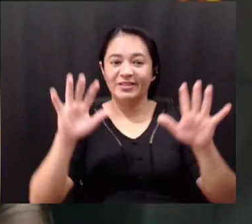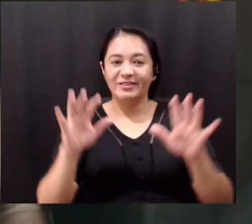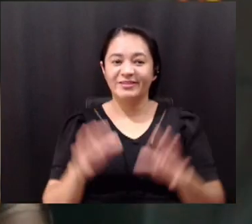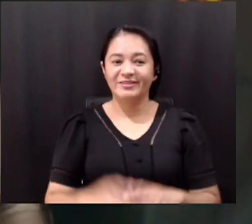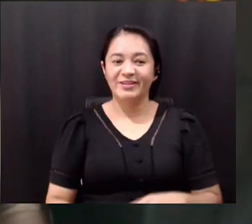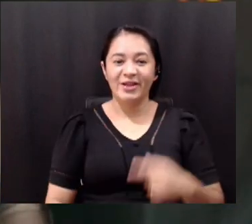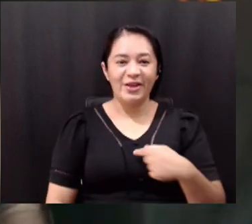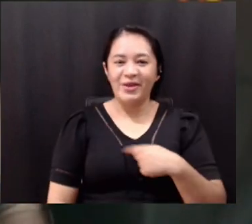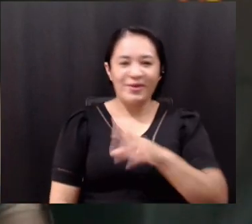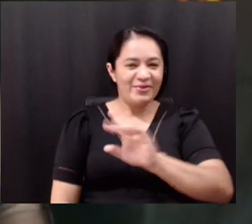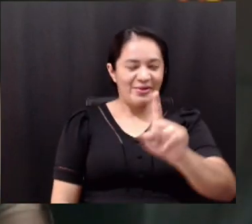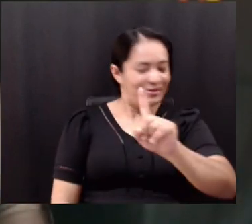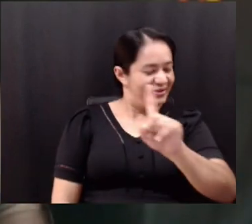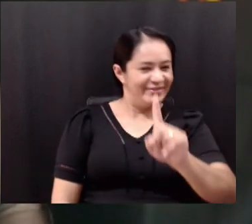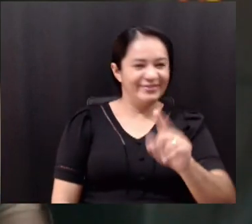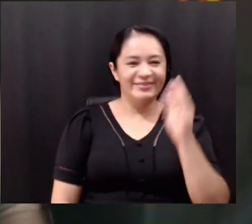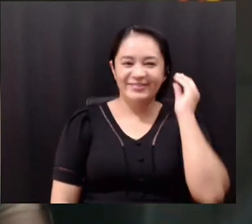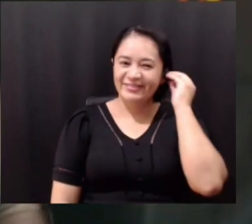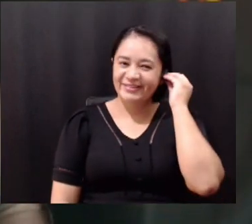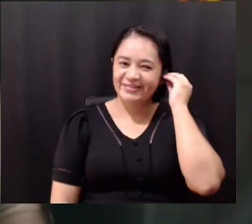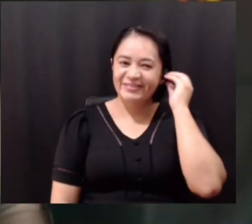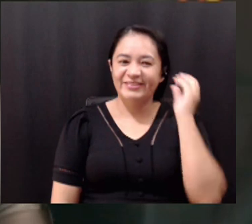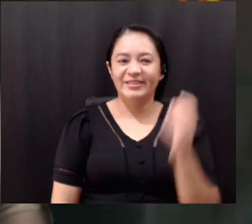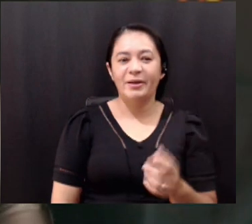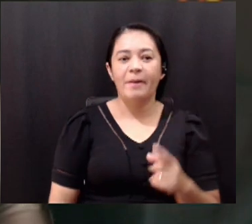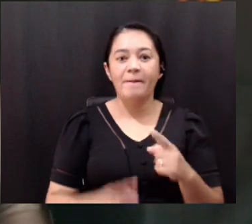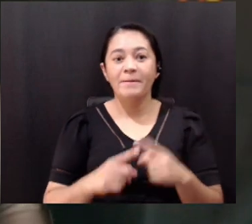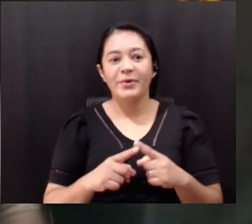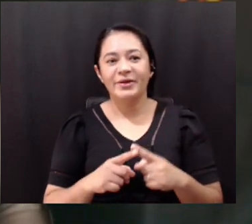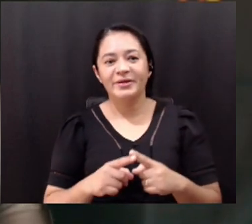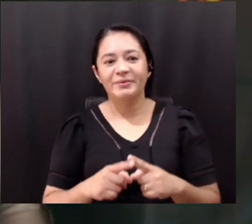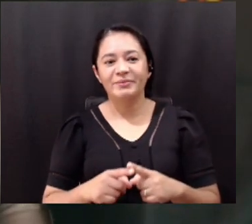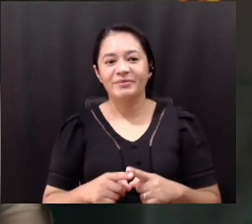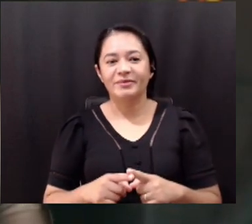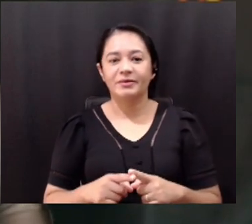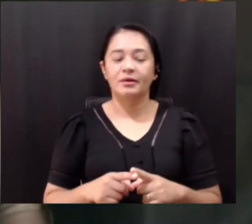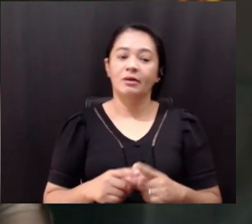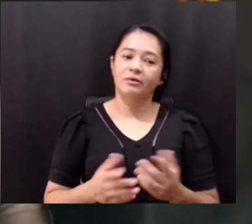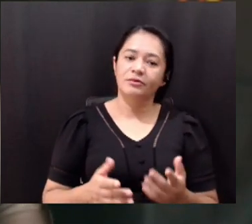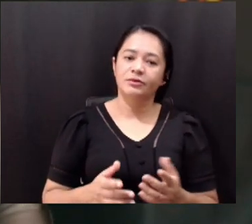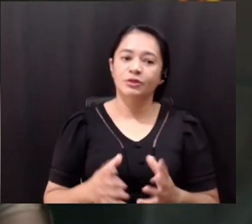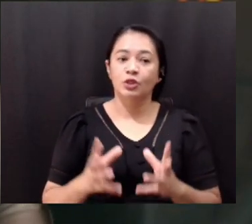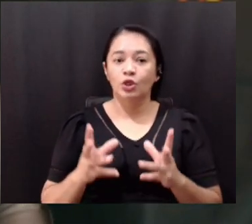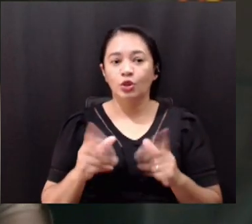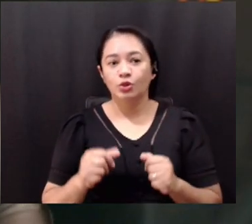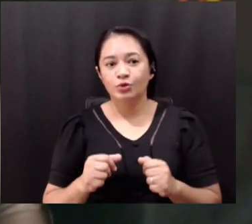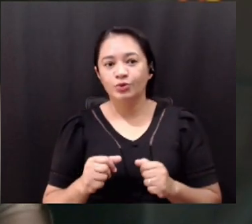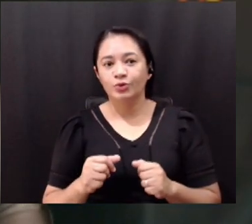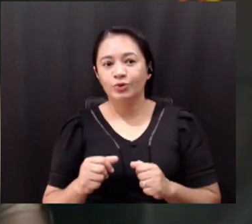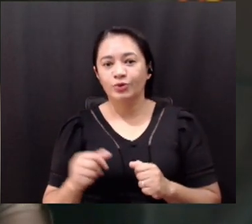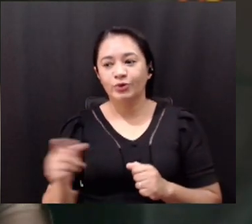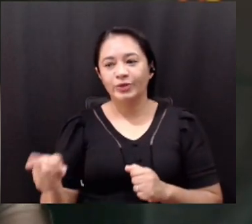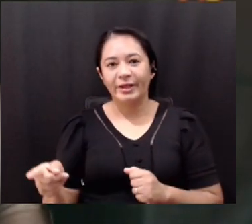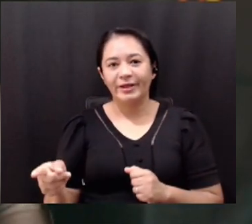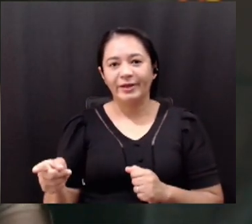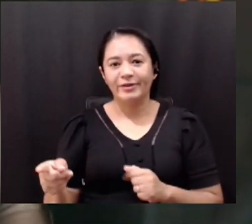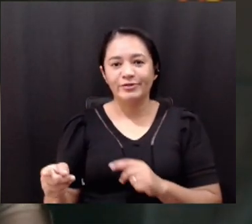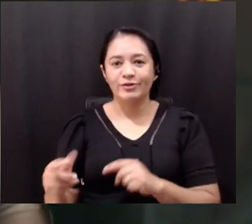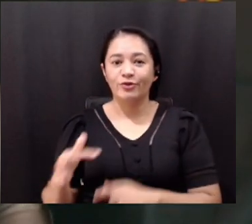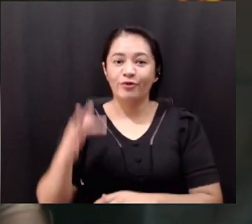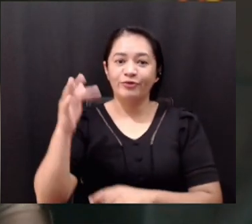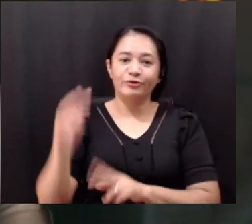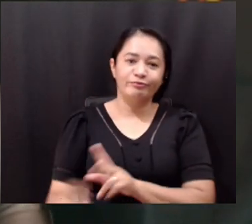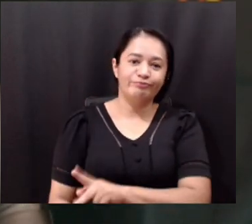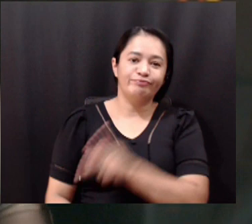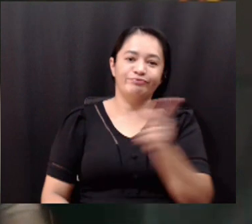Que bom. Né? Porque, só que assim, tem aquela questão, todo workaholic é um futuro burnout, né? Então tem que tomar muito cuidado e ter o equilíbrio